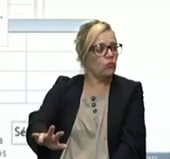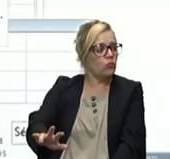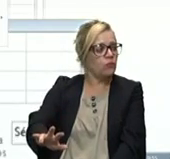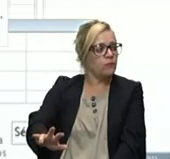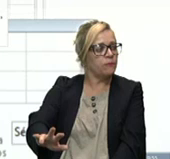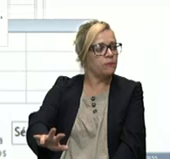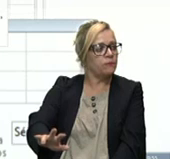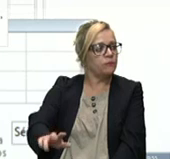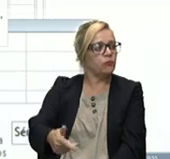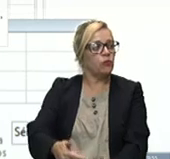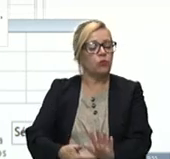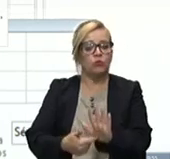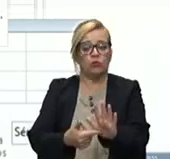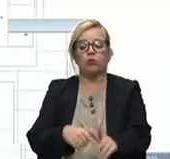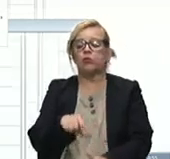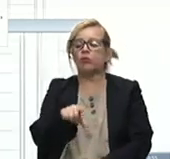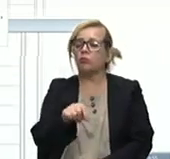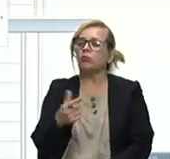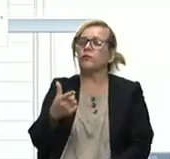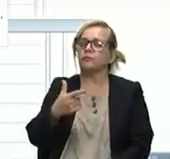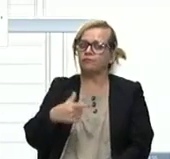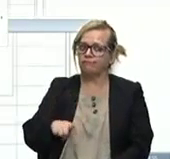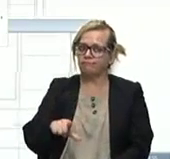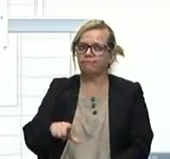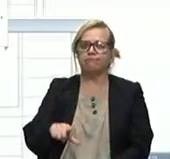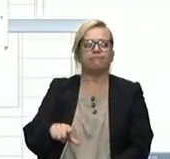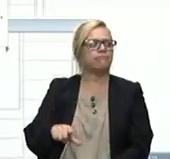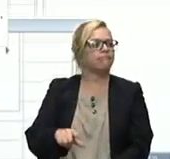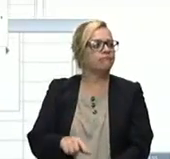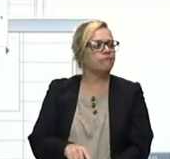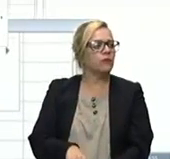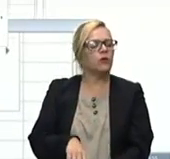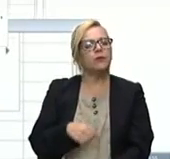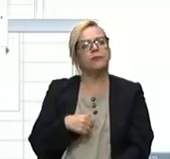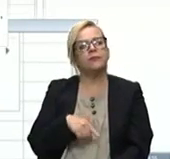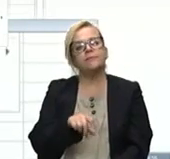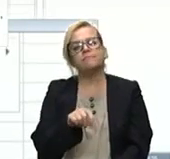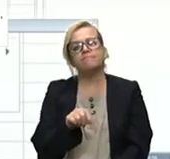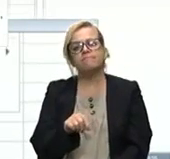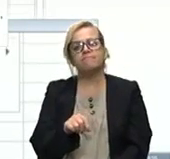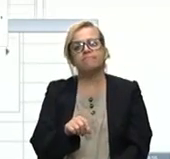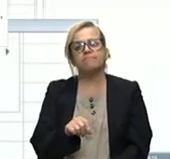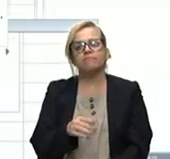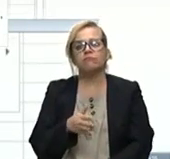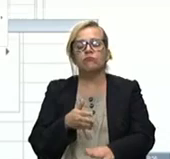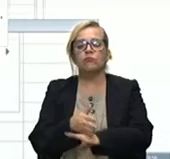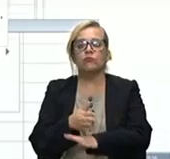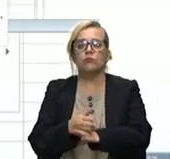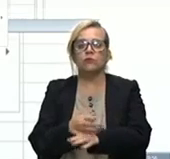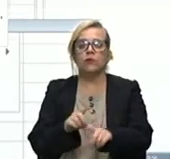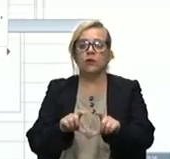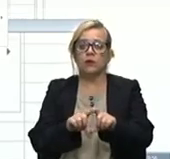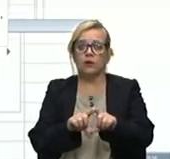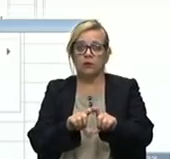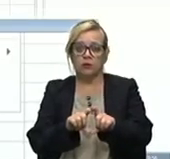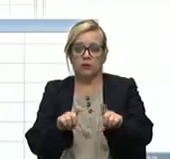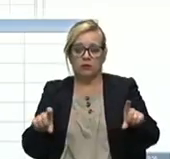Serão apresentadas algumas opções. Eu vou na opção Adicionar